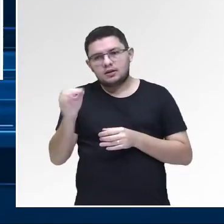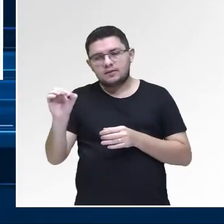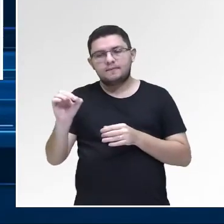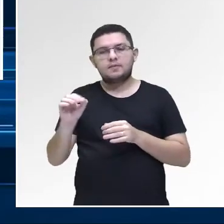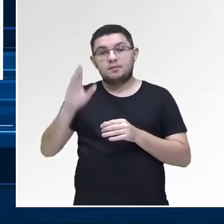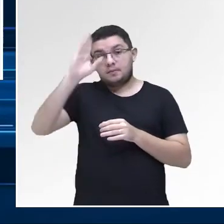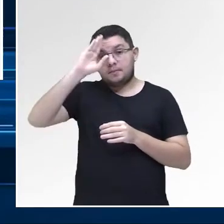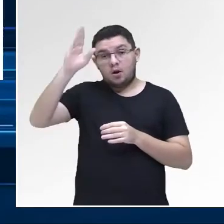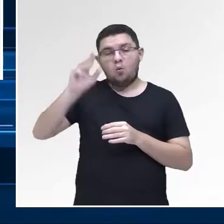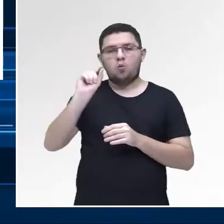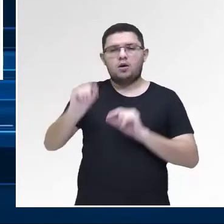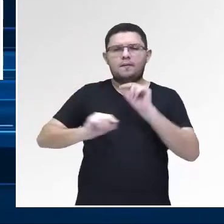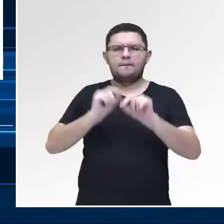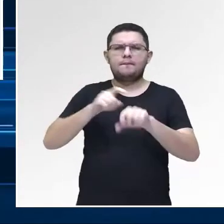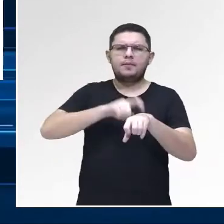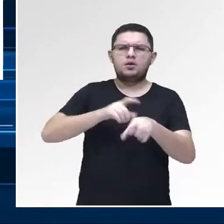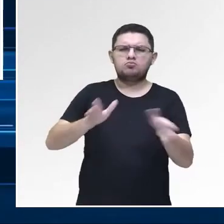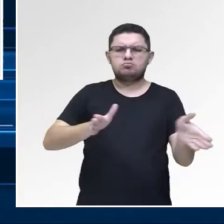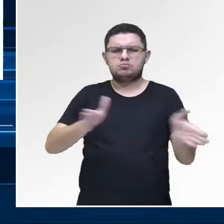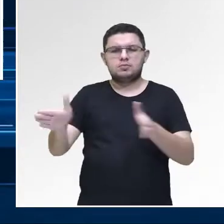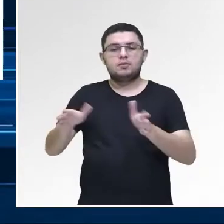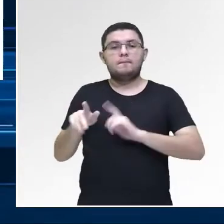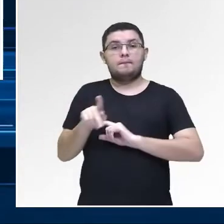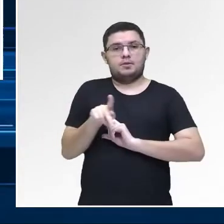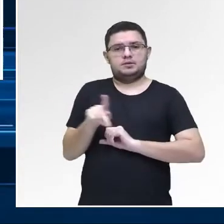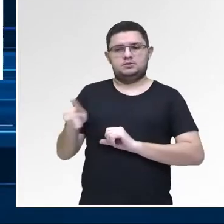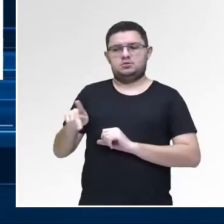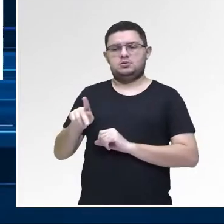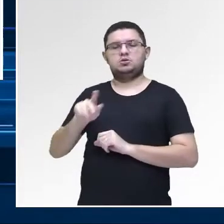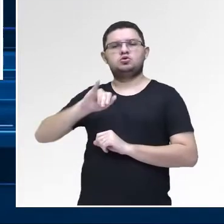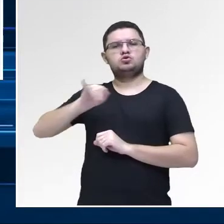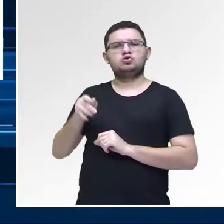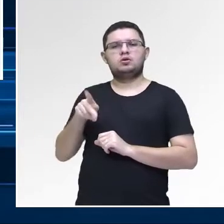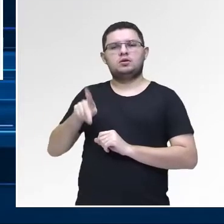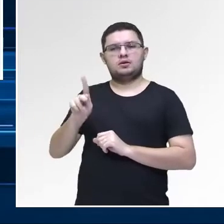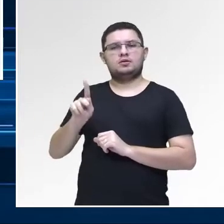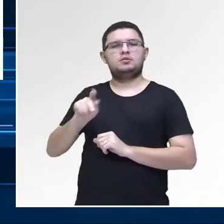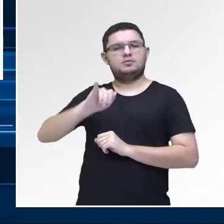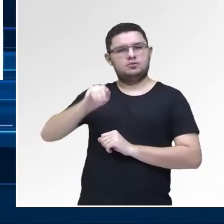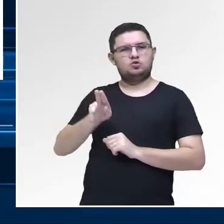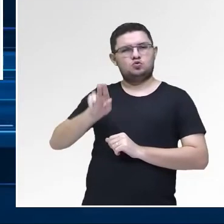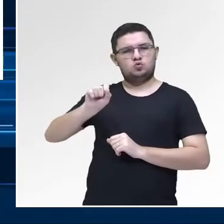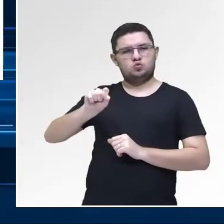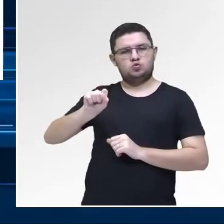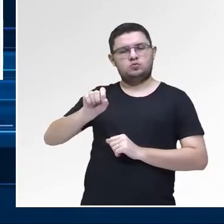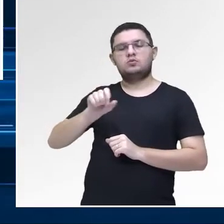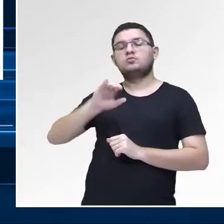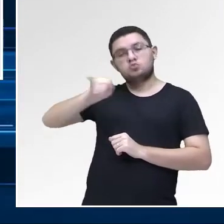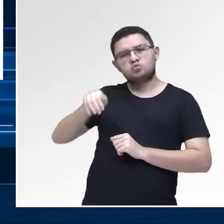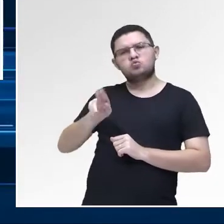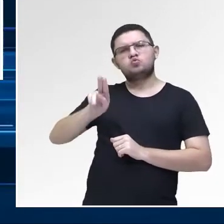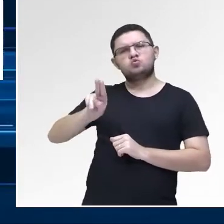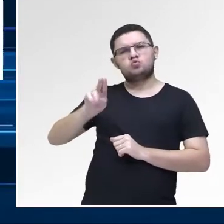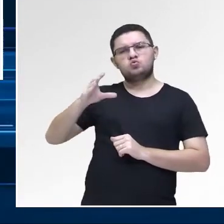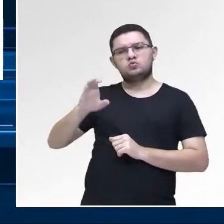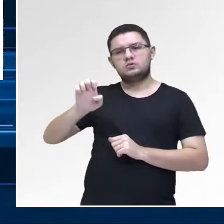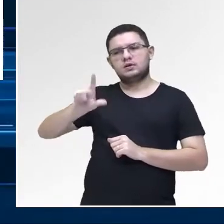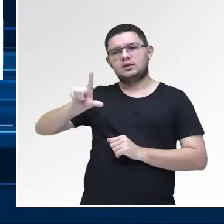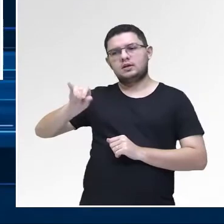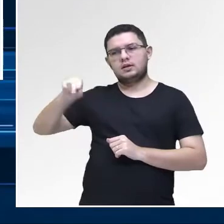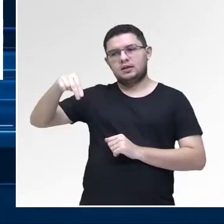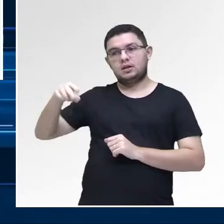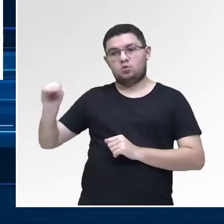maior investimento esse nas multinacionais, ou seja, nas indústrias que